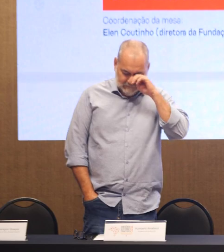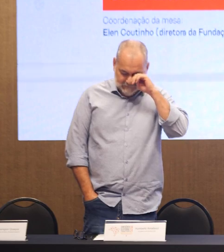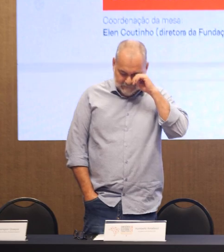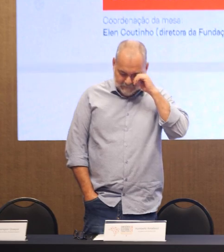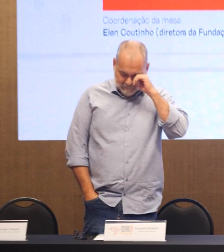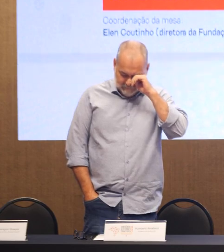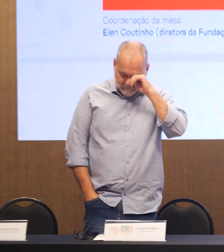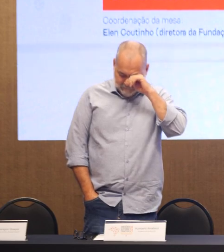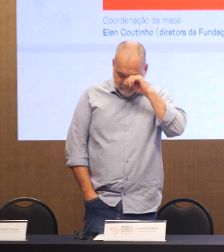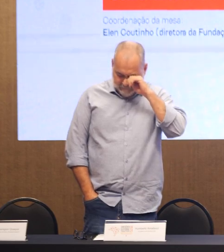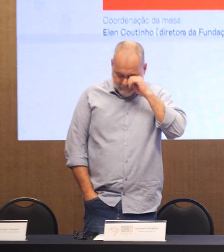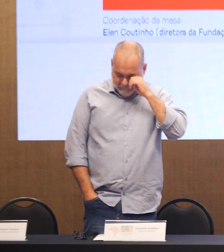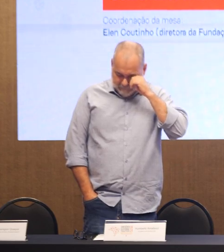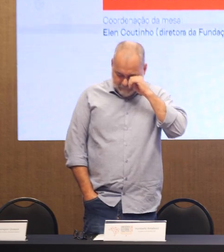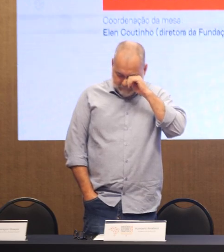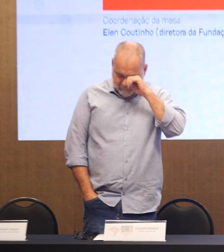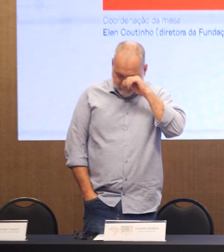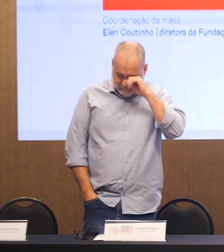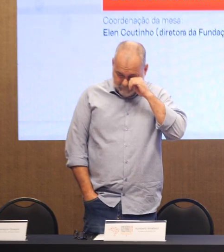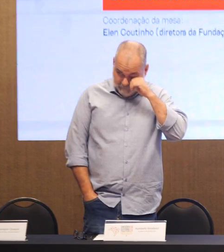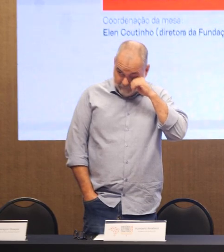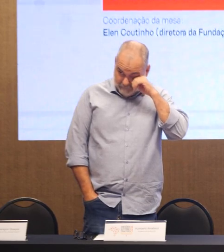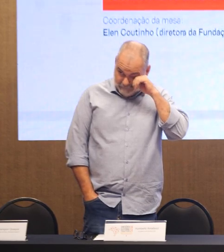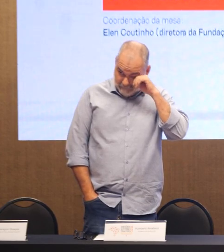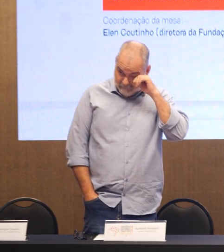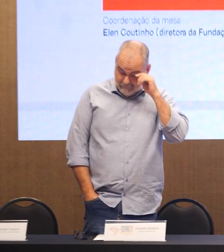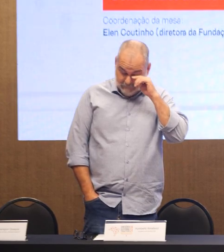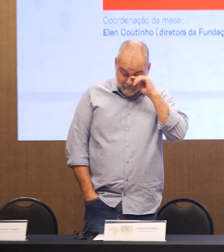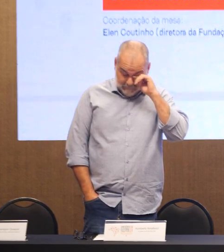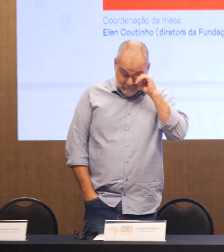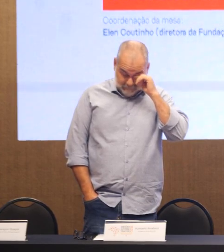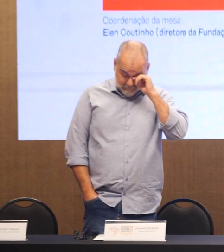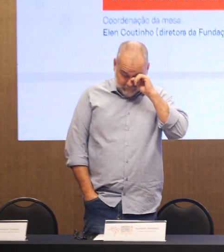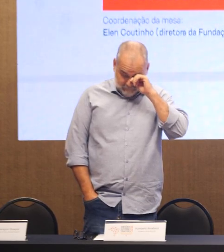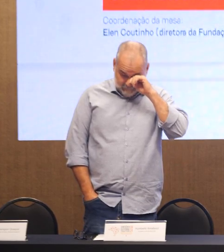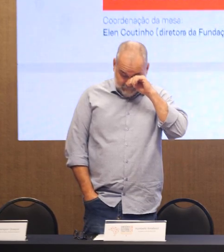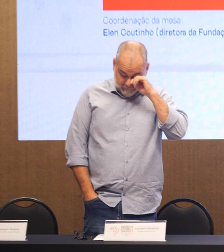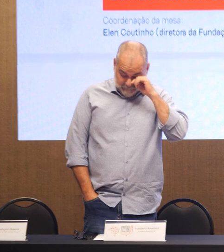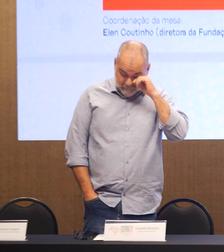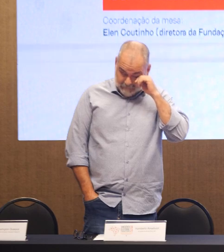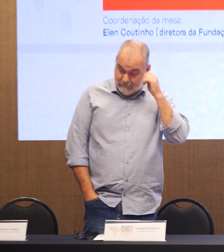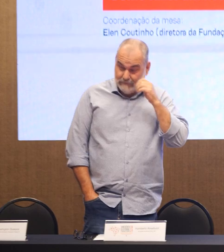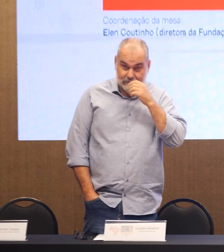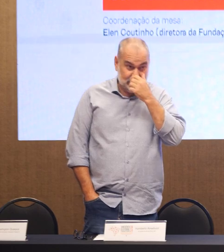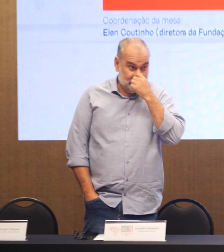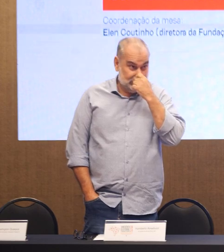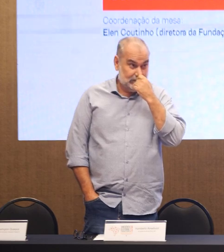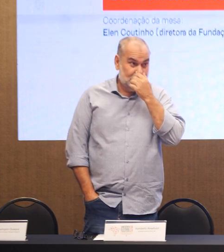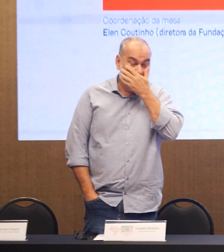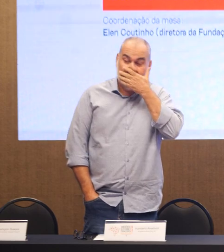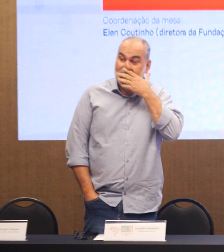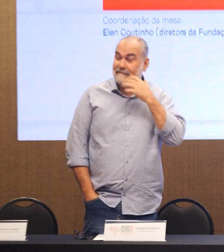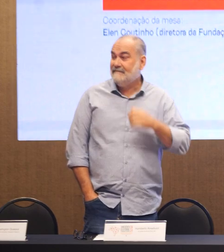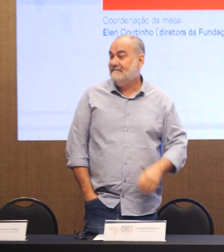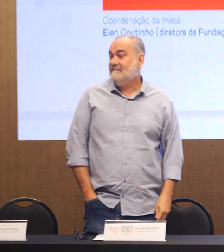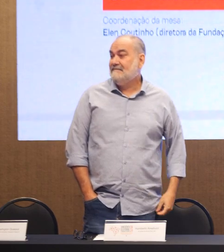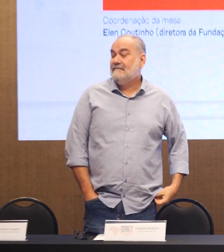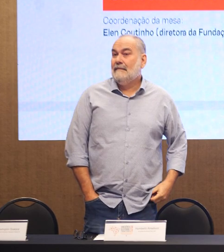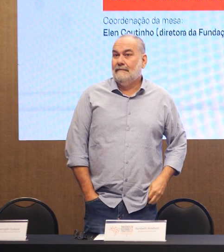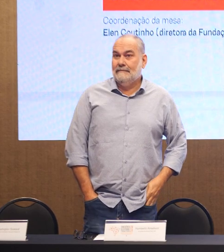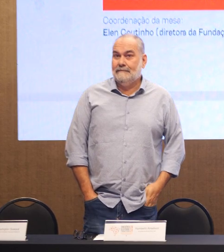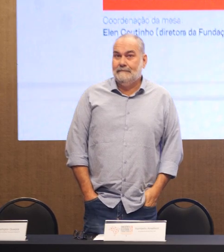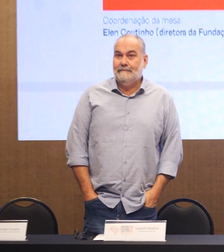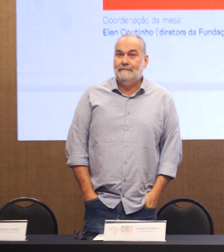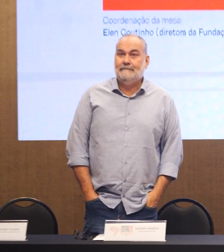fazer análise de conjuntura municipal. Todo mundo aqui sabe do quanto é fundamental, do quanto é relevante a gente fazer análise de conjuntura. A gente